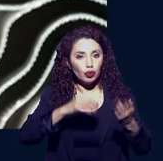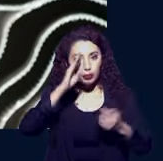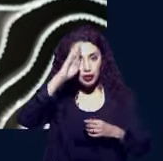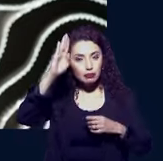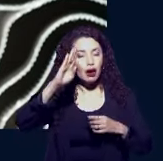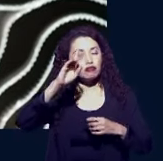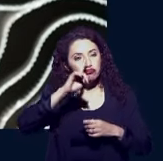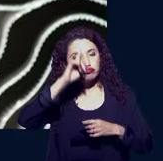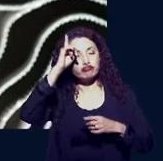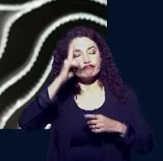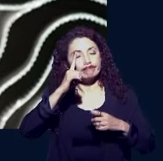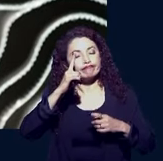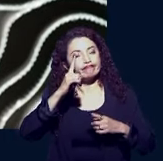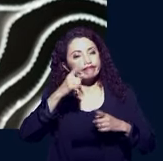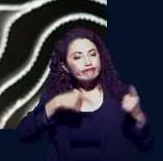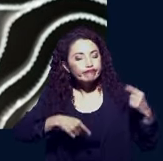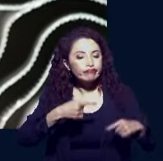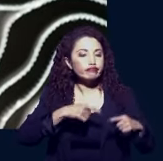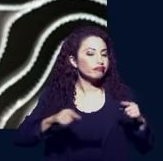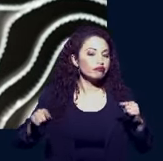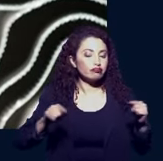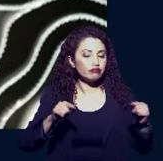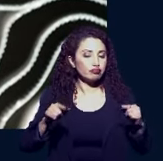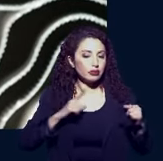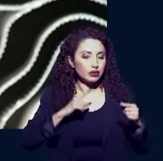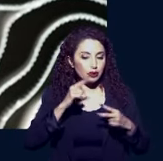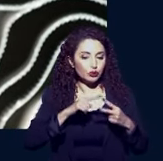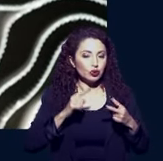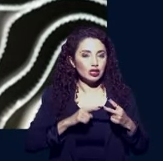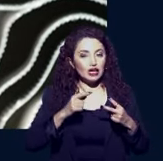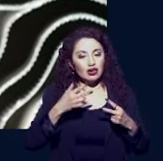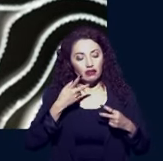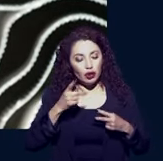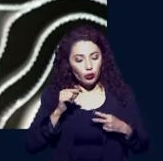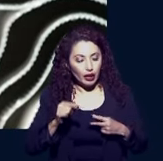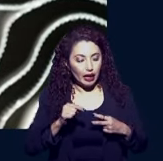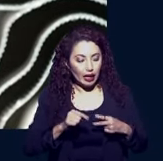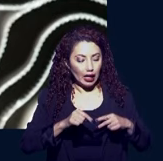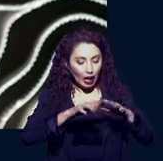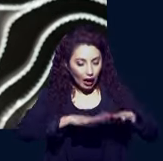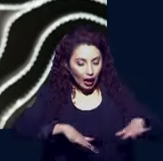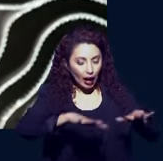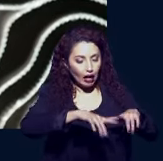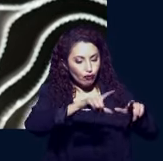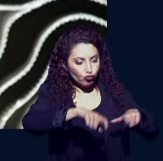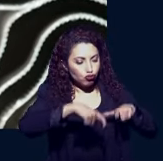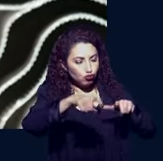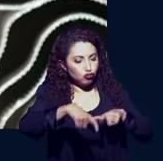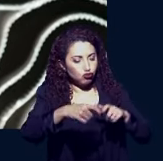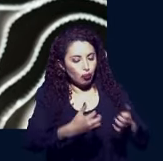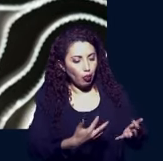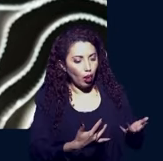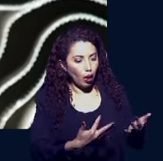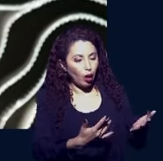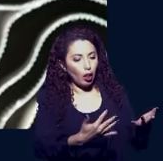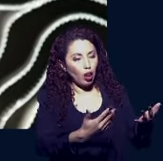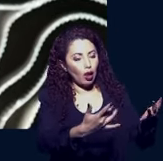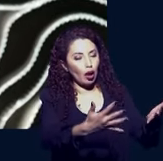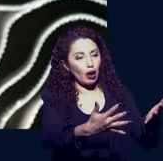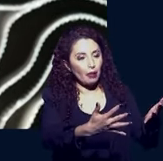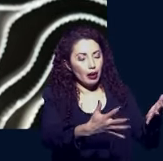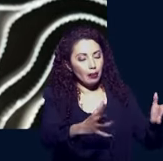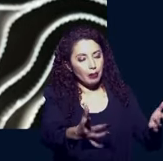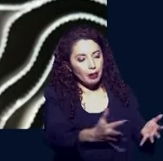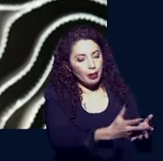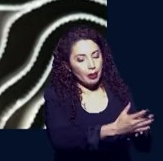ela é sempre Duas né ou que ao plantar áreas para biocombustíveis você gera inflação nos alimentos e